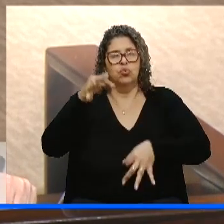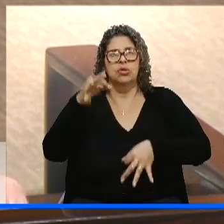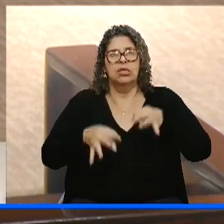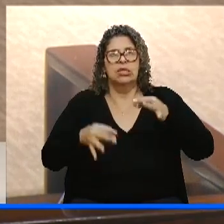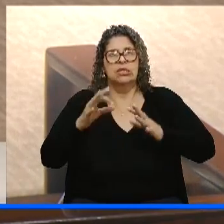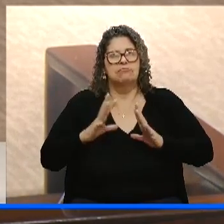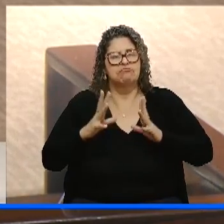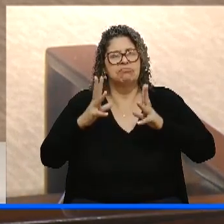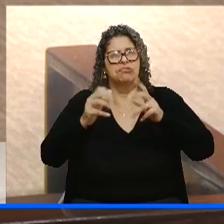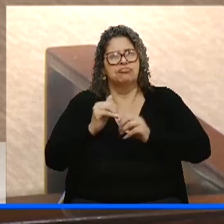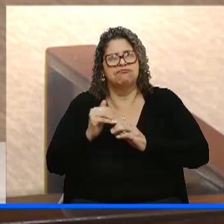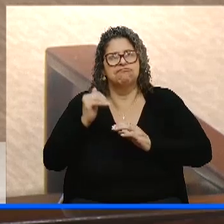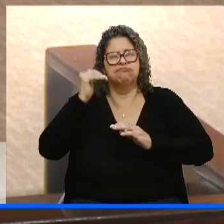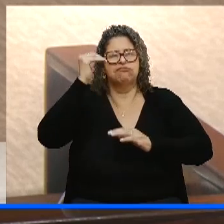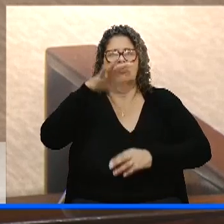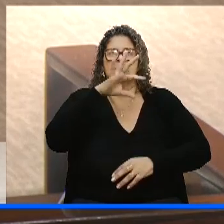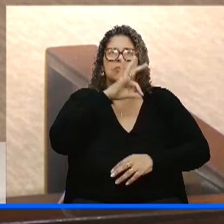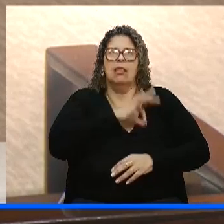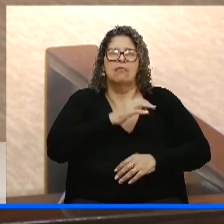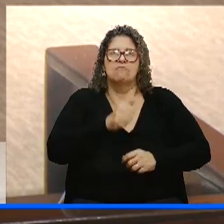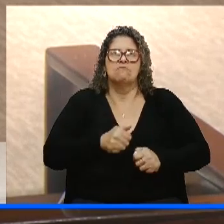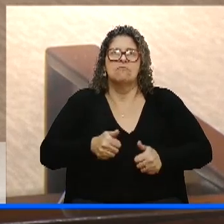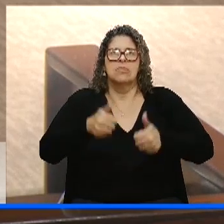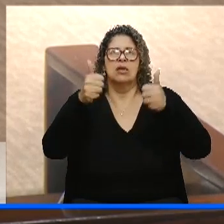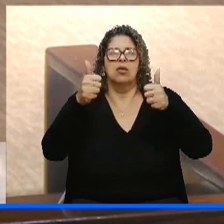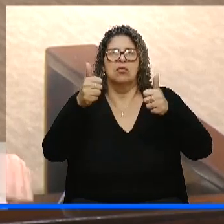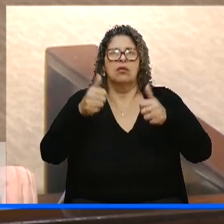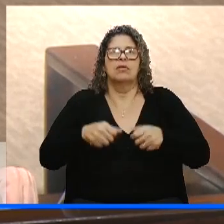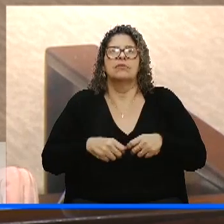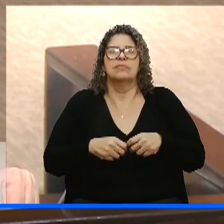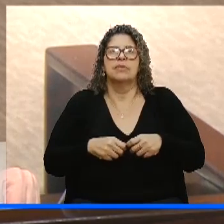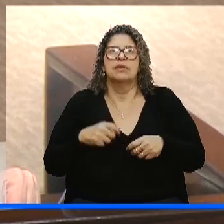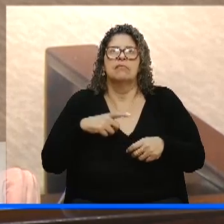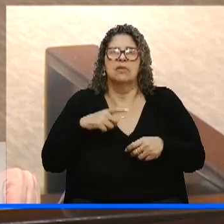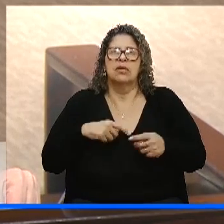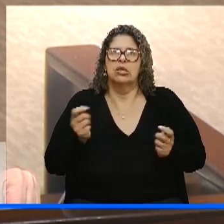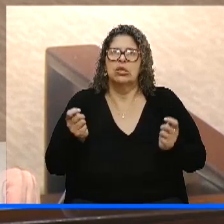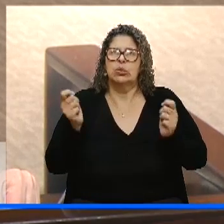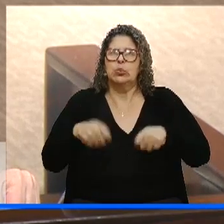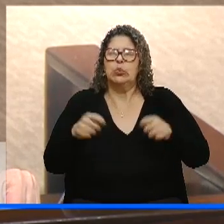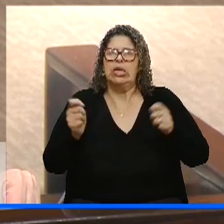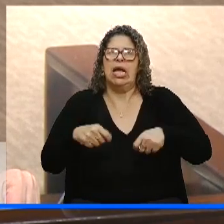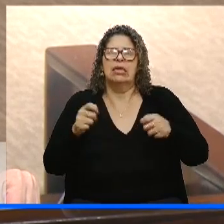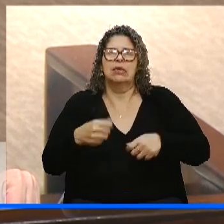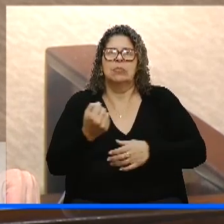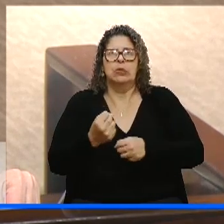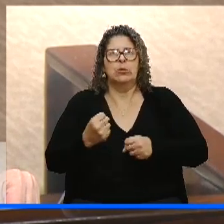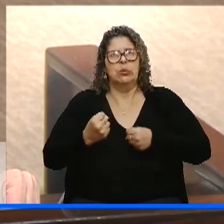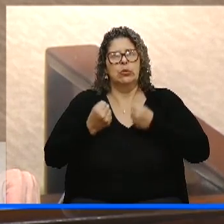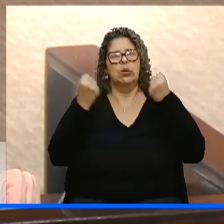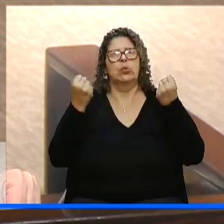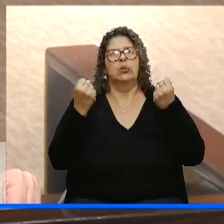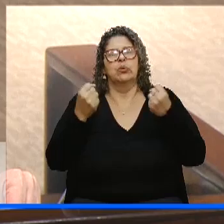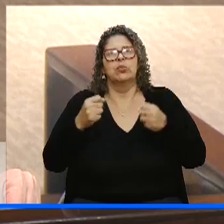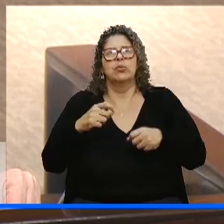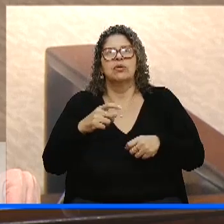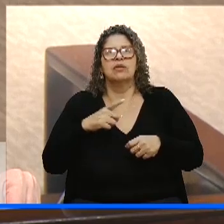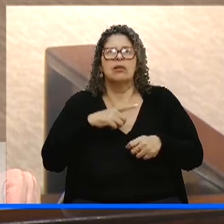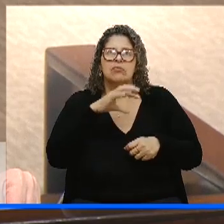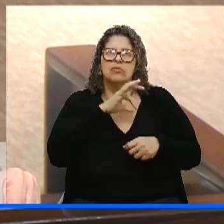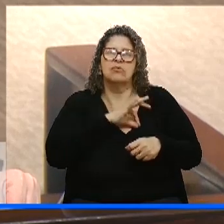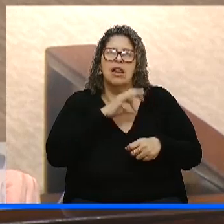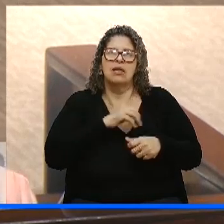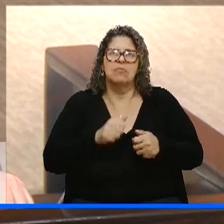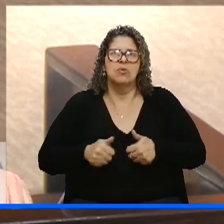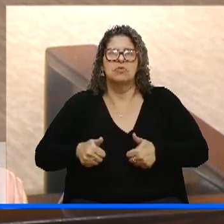funcional mais bem paga do país e não obstante tenha segurado inúmeras vantagens indenizatórias que somados ultrapassam